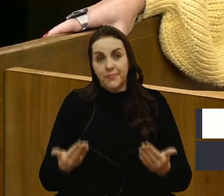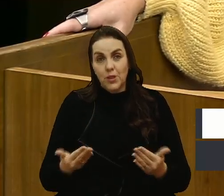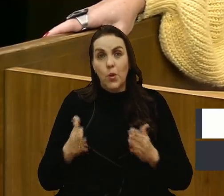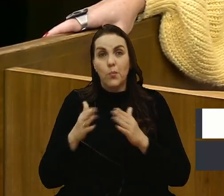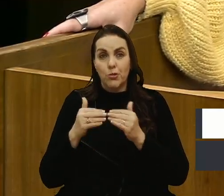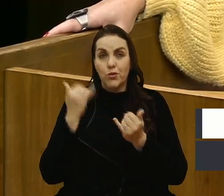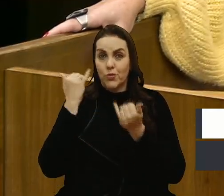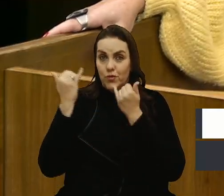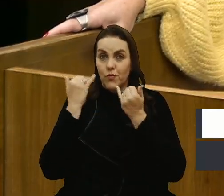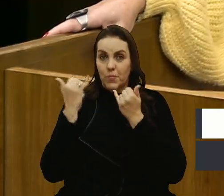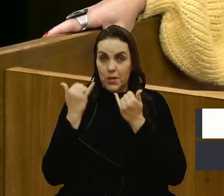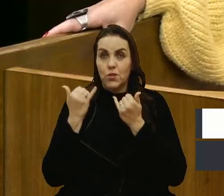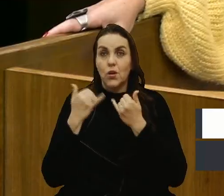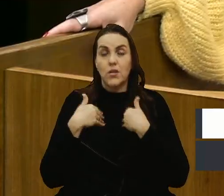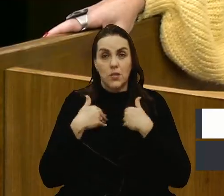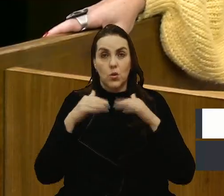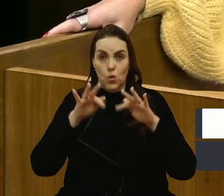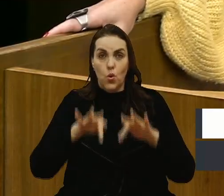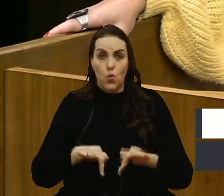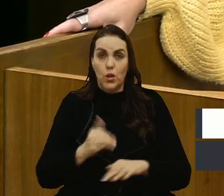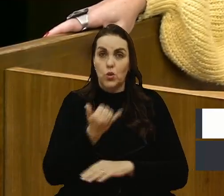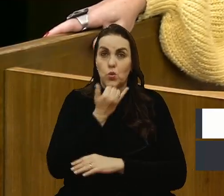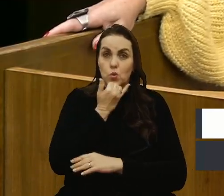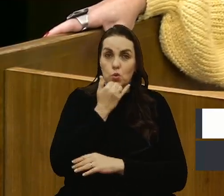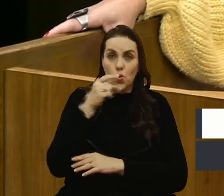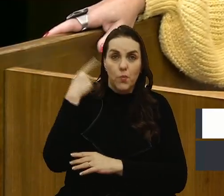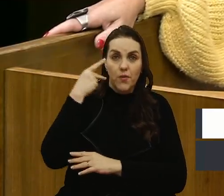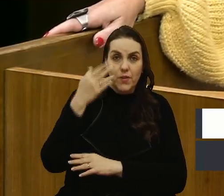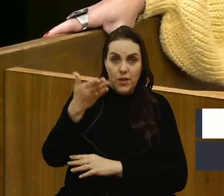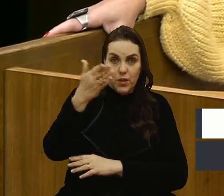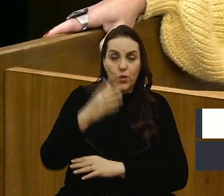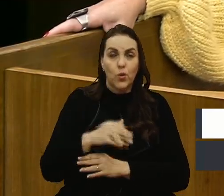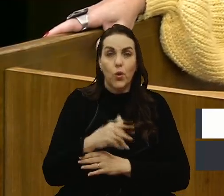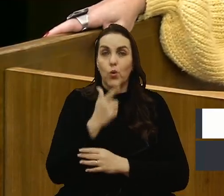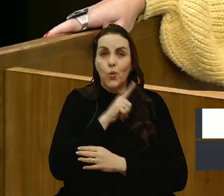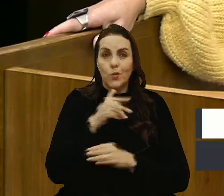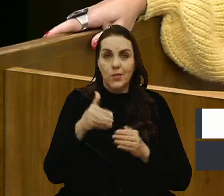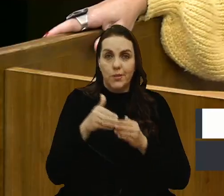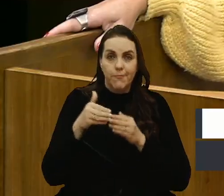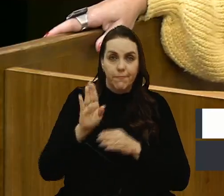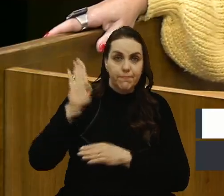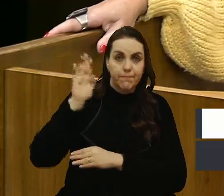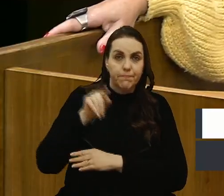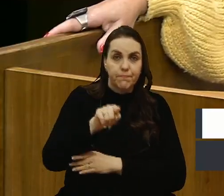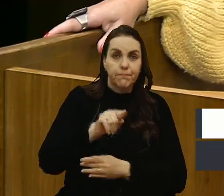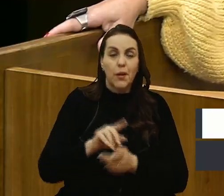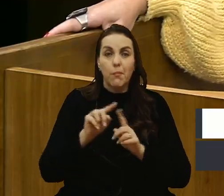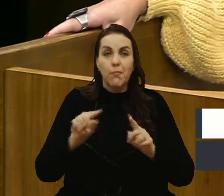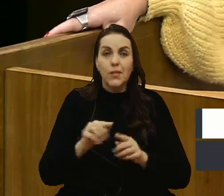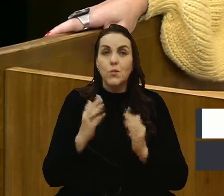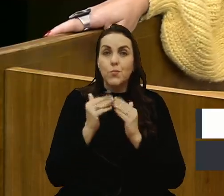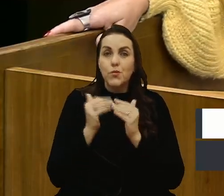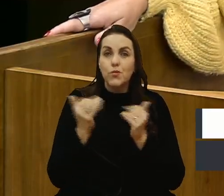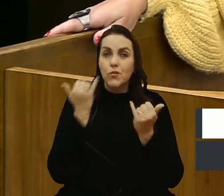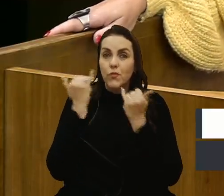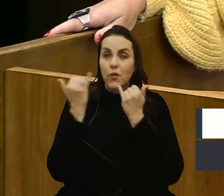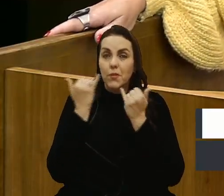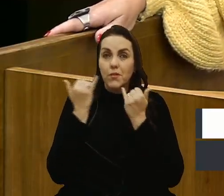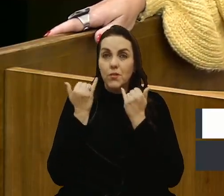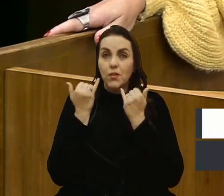de informação, estou concluindo, desculpa, vereador, não lhe dar uma parte, estou concluindo, mas é um pedido de informação